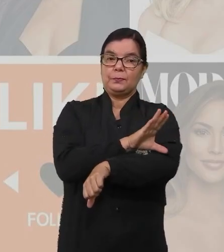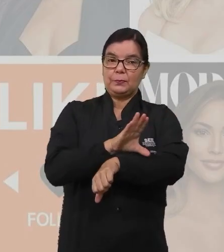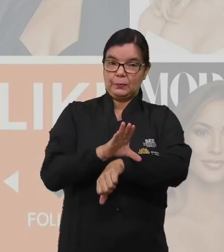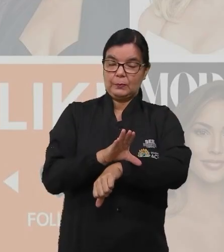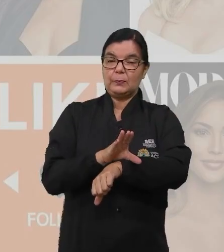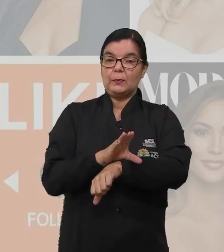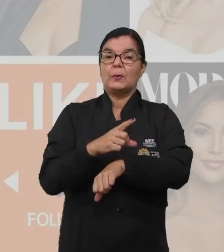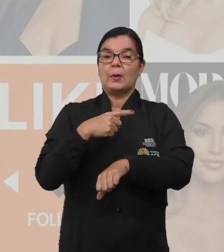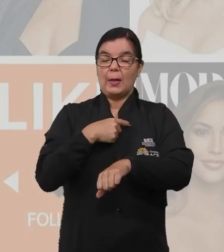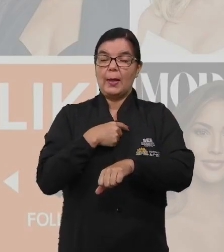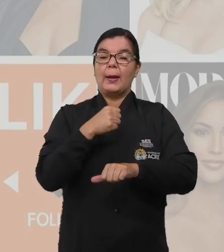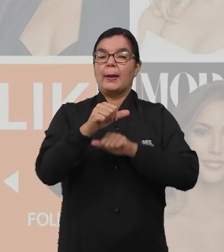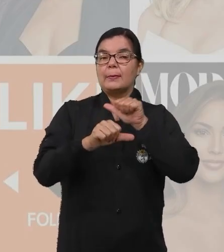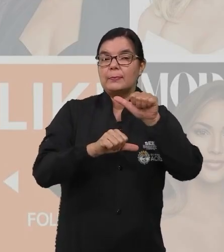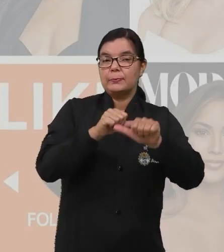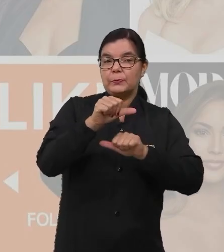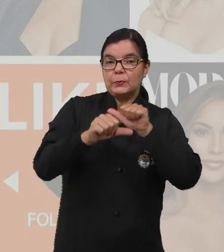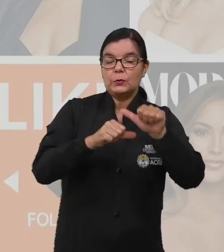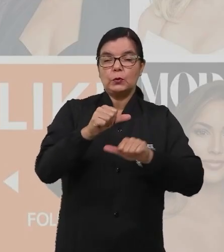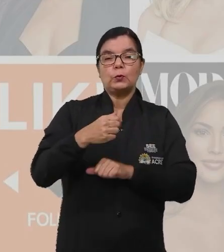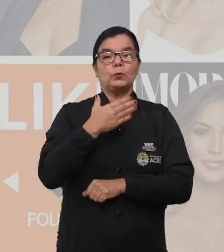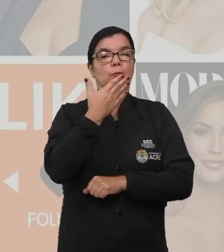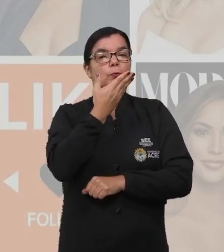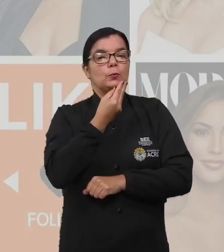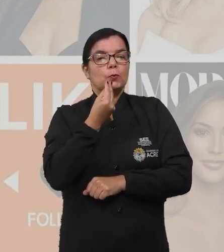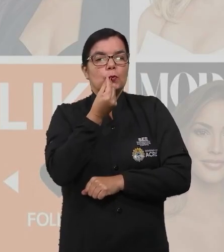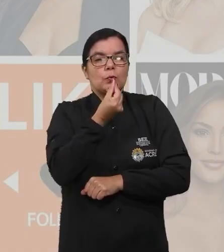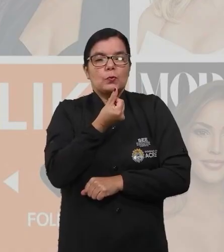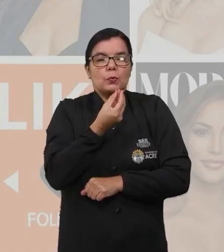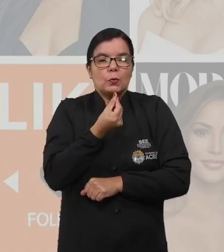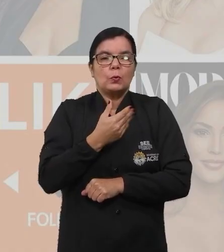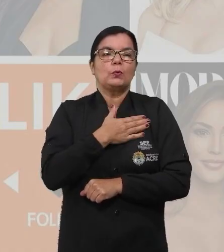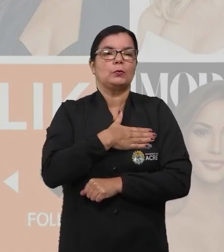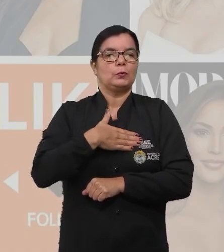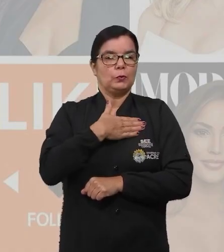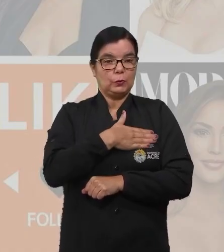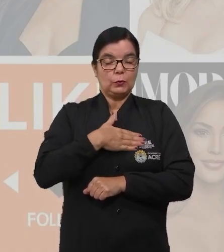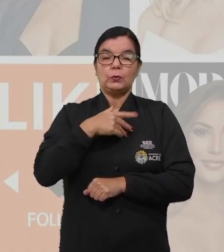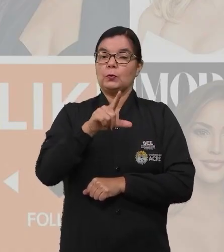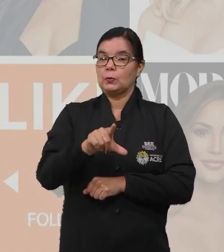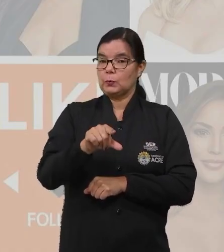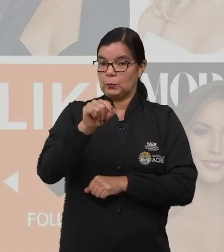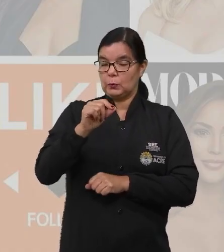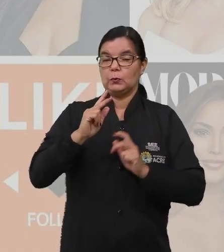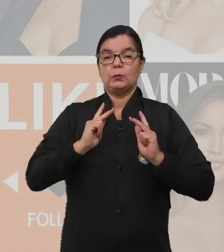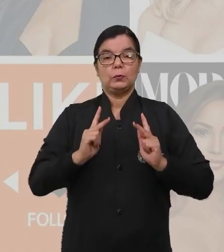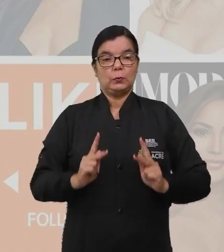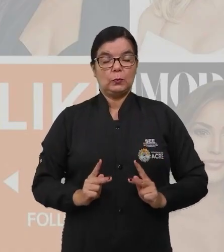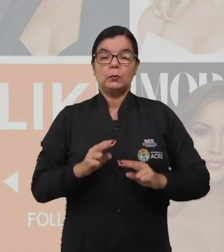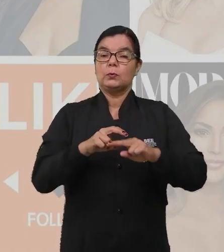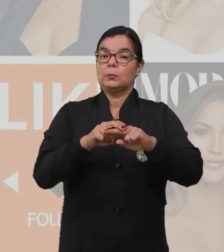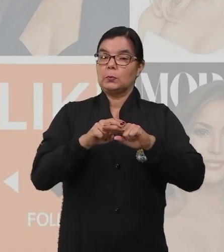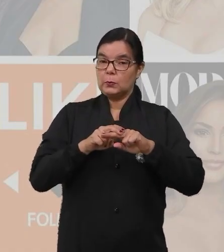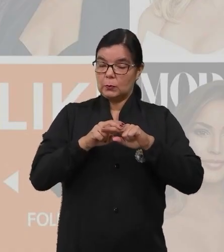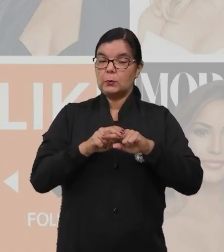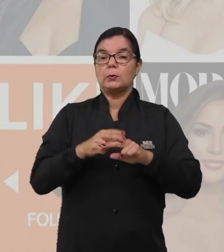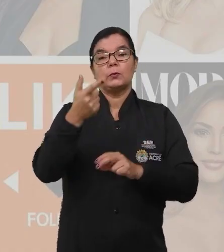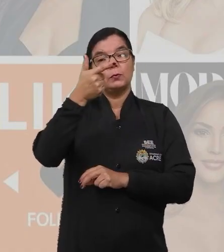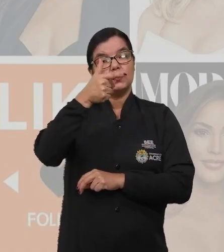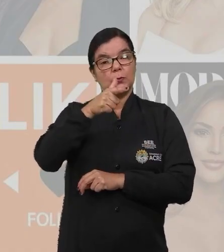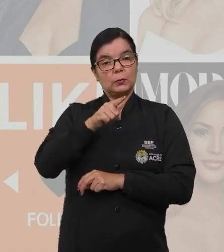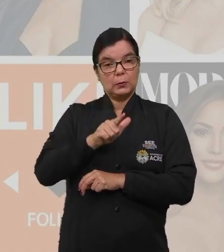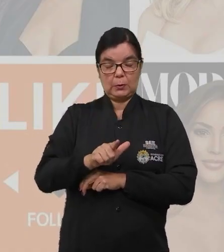indústria cultural molda nossos gostos, opiniões e comportamentos, por isso que podemos